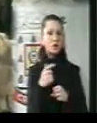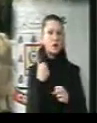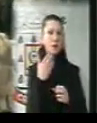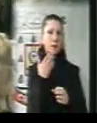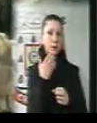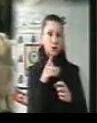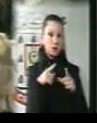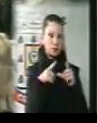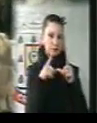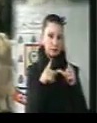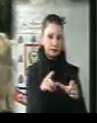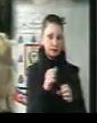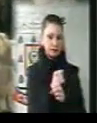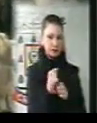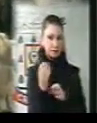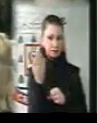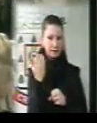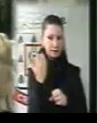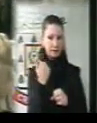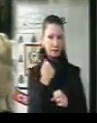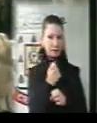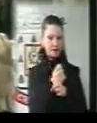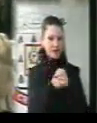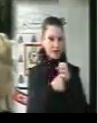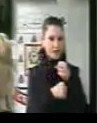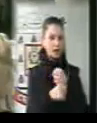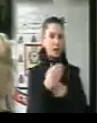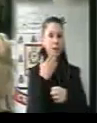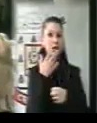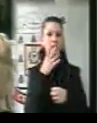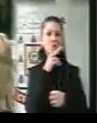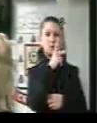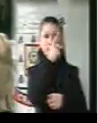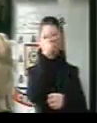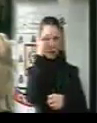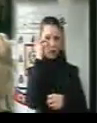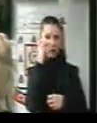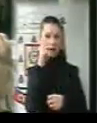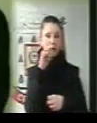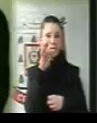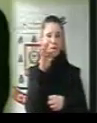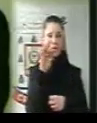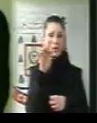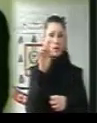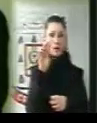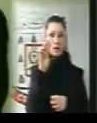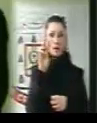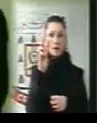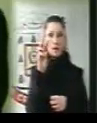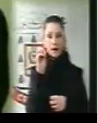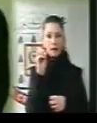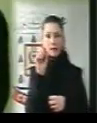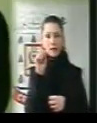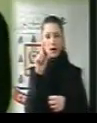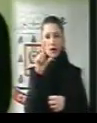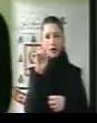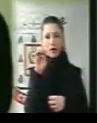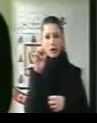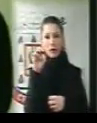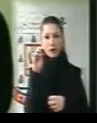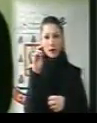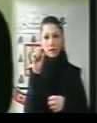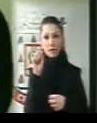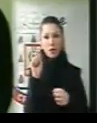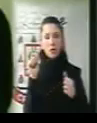requerimento, já o ano passado, solicitando à Prefeitura Municipal um trevo alemão de fronte à empresa